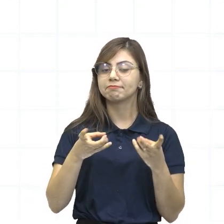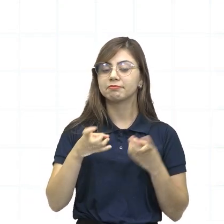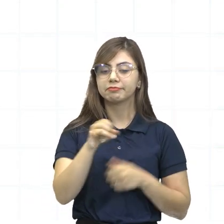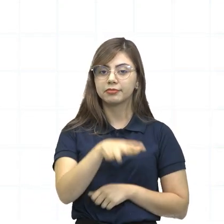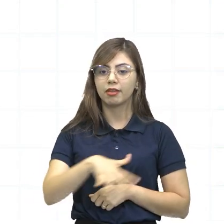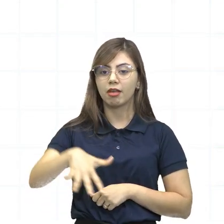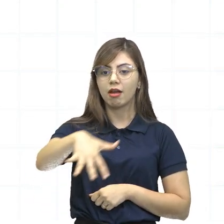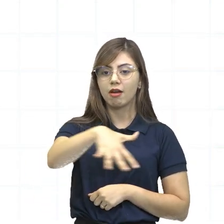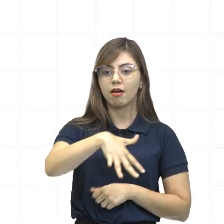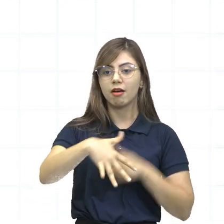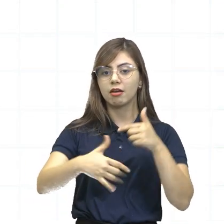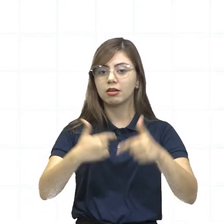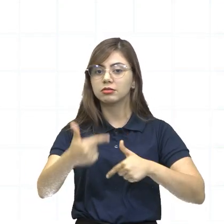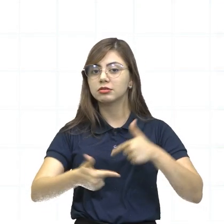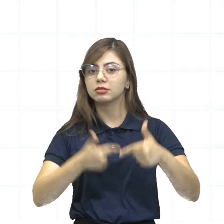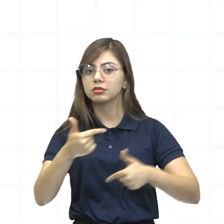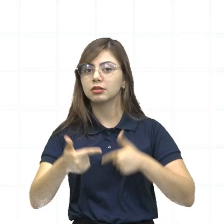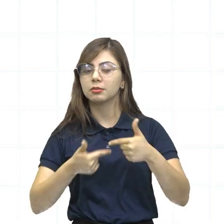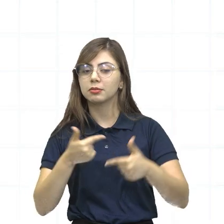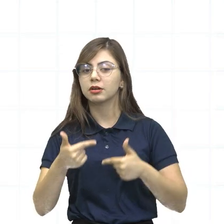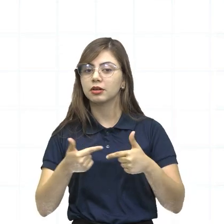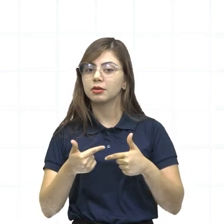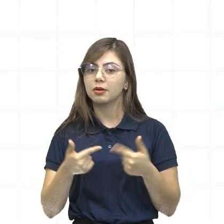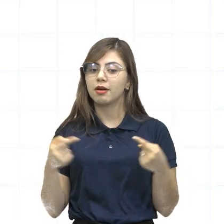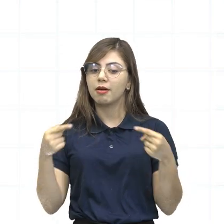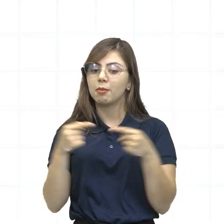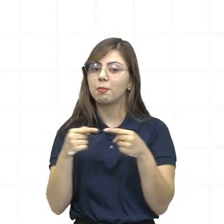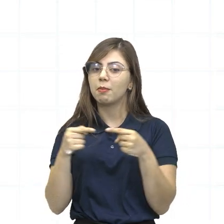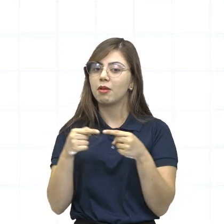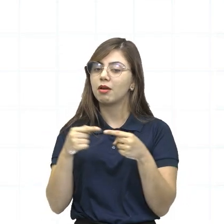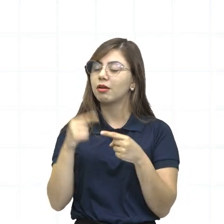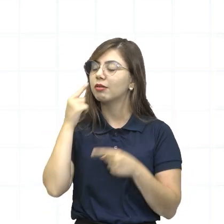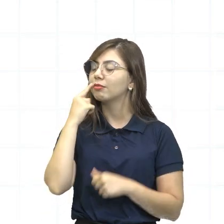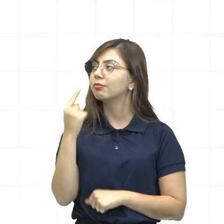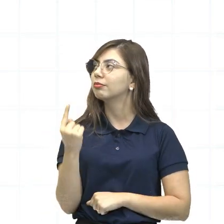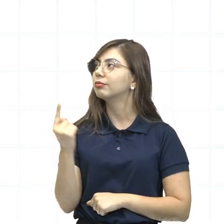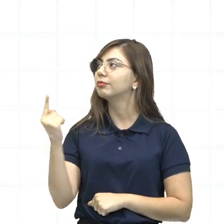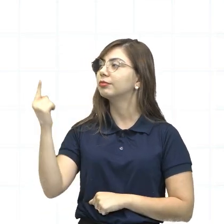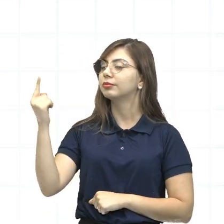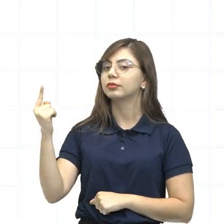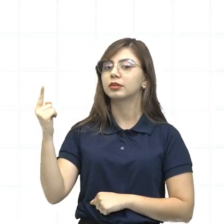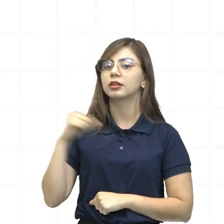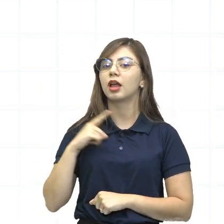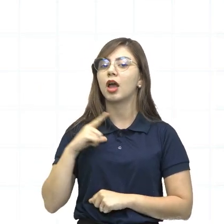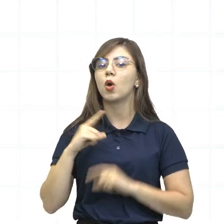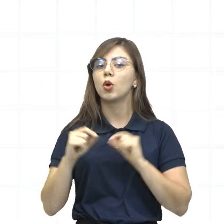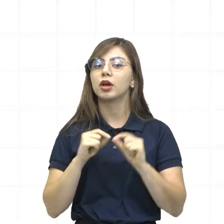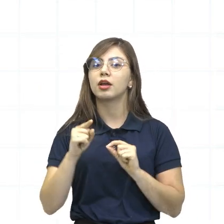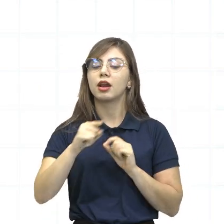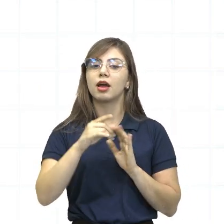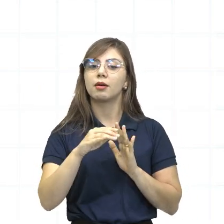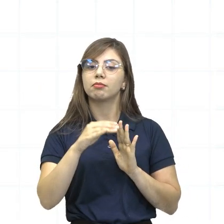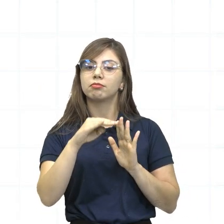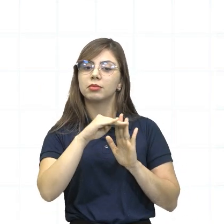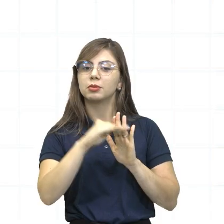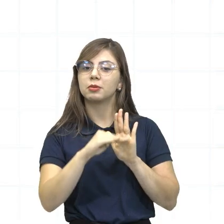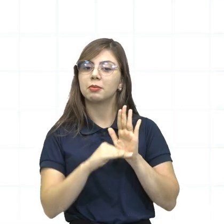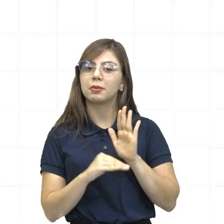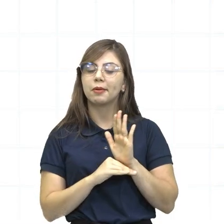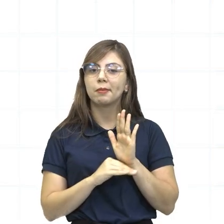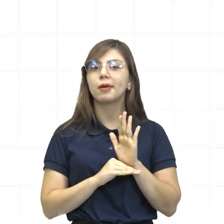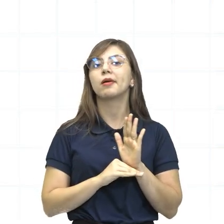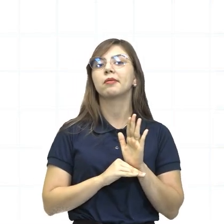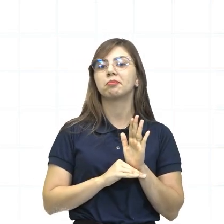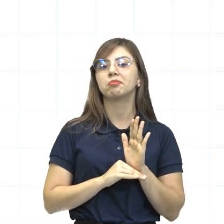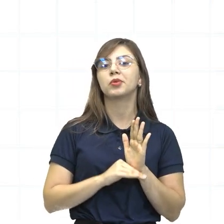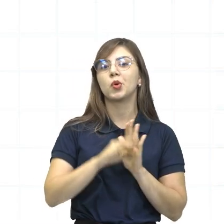trabalho, aqui você pode observar uma imagem, né, de um currículo, que a foto da pessoa,